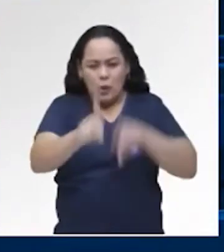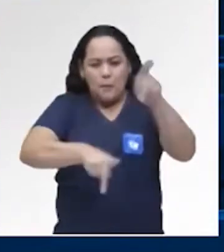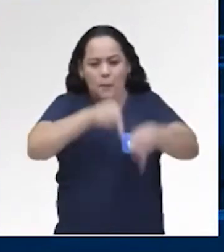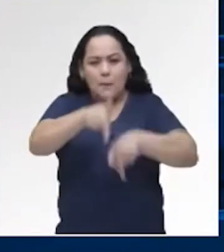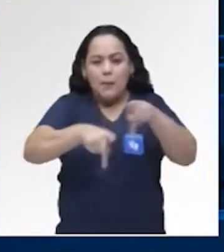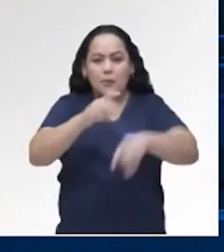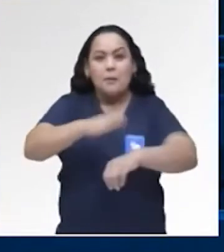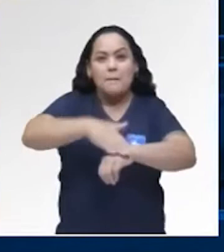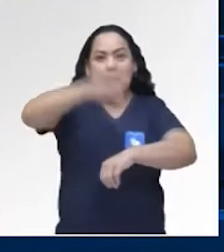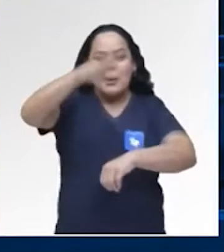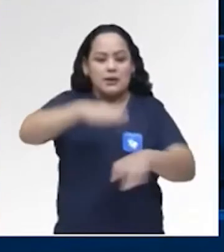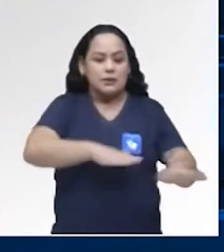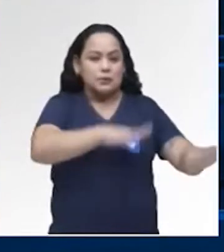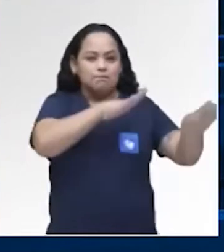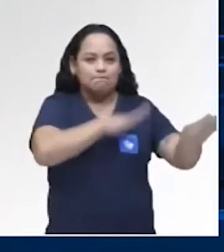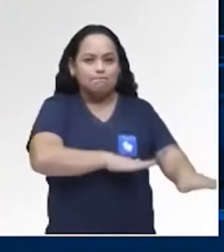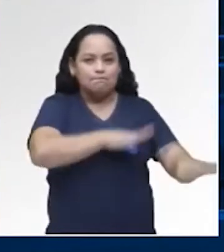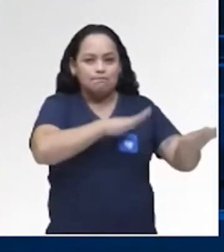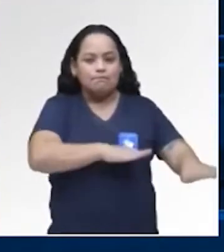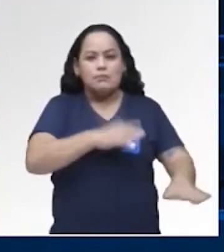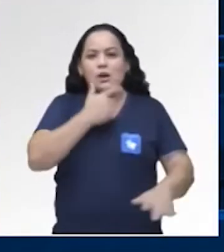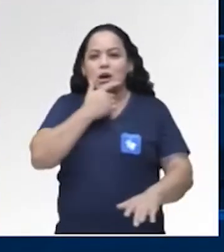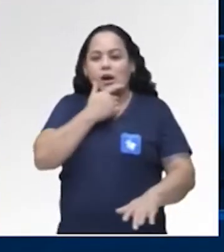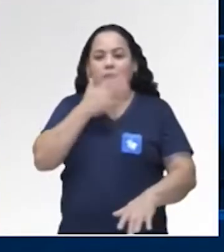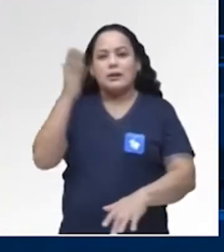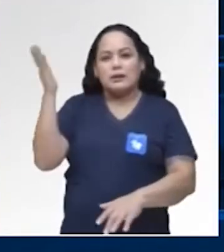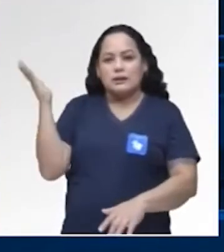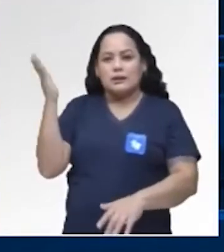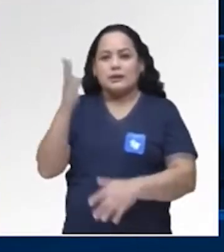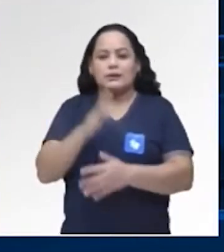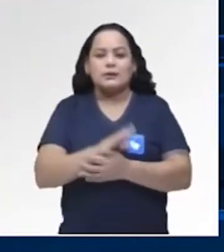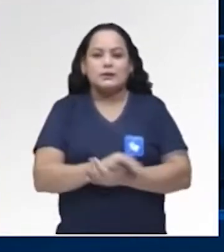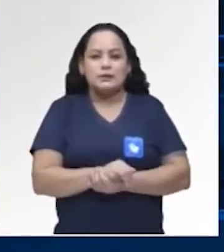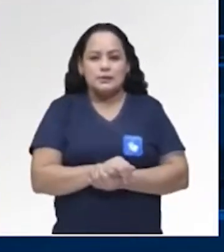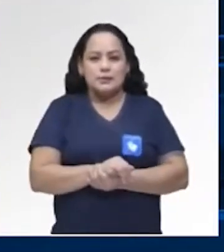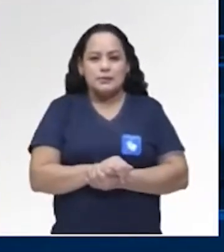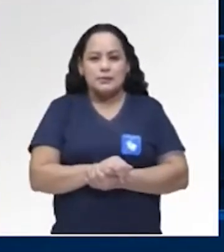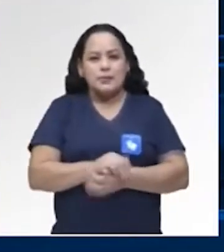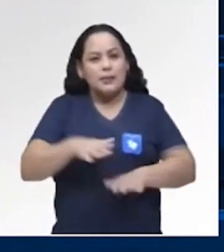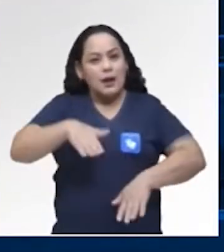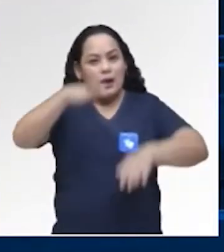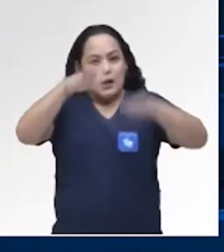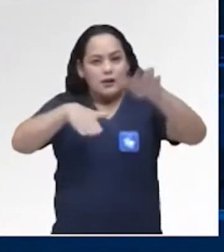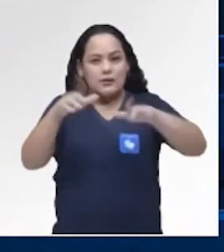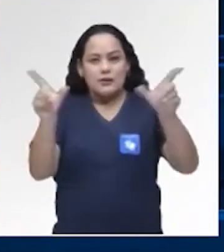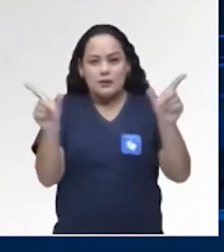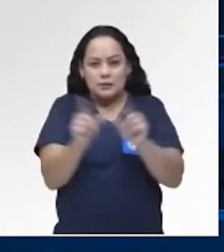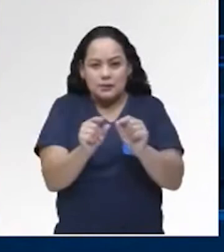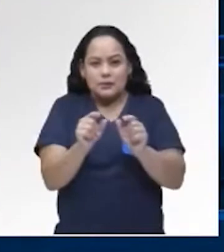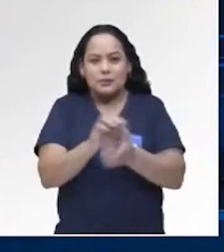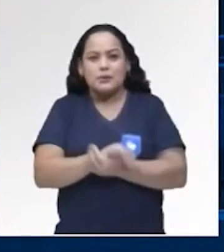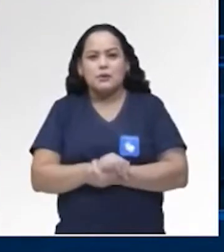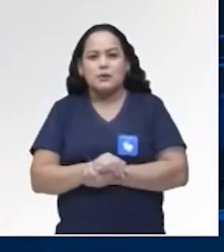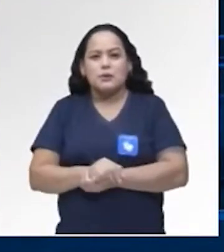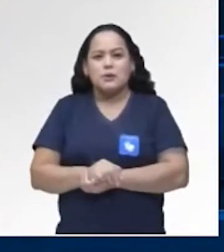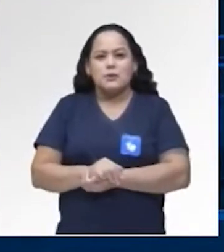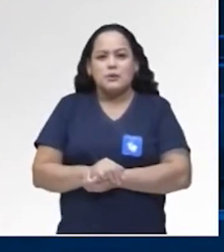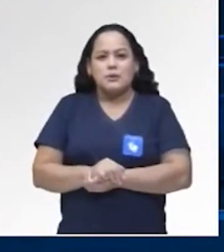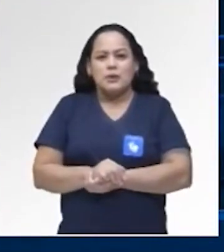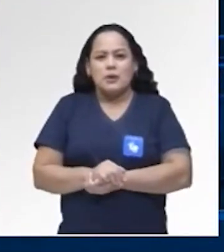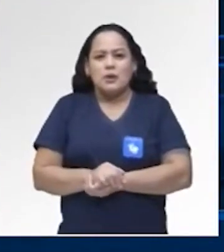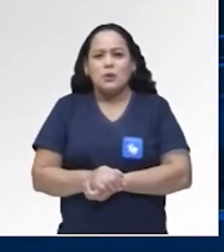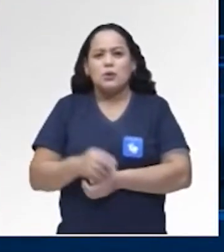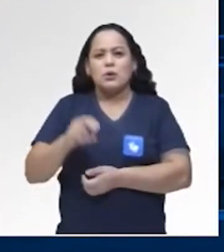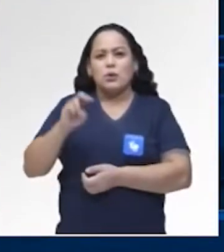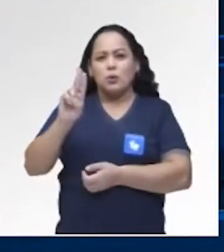Unido. United Kingdom, que nós podemos aí, né, nós vemos de vez em quando abreviado com UK, ou U e o K, né,